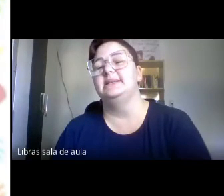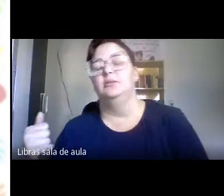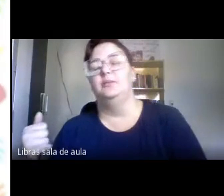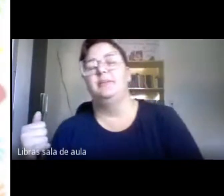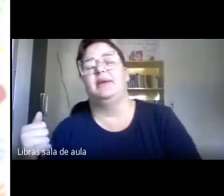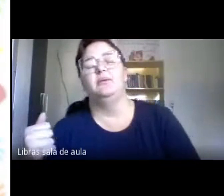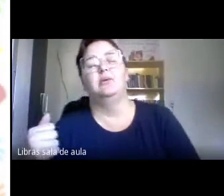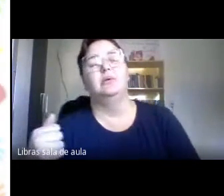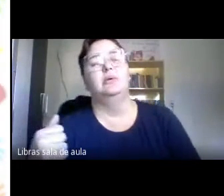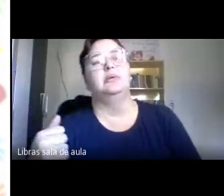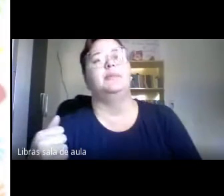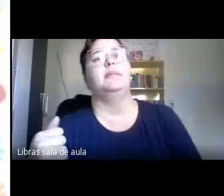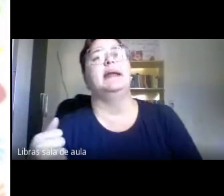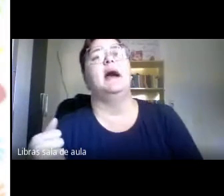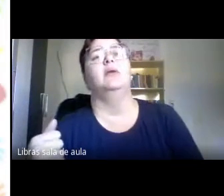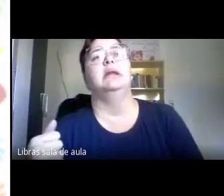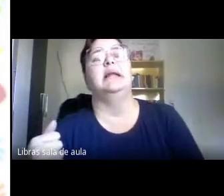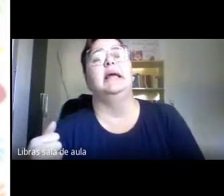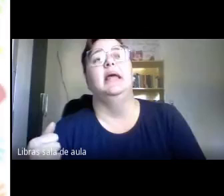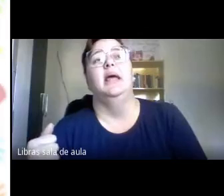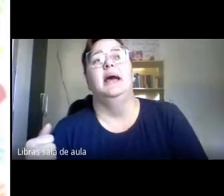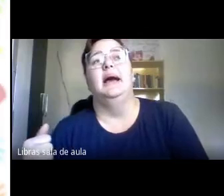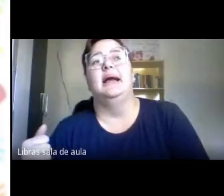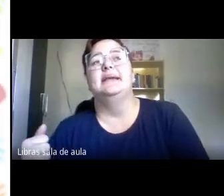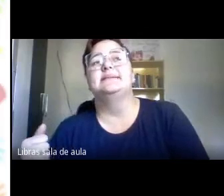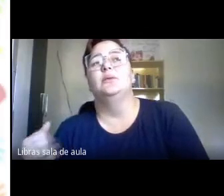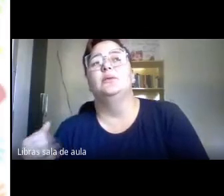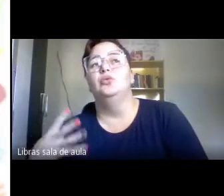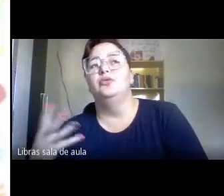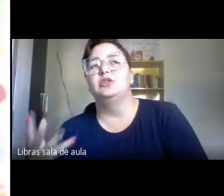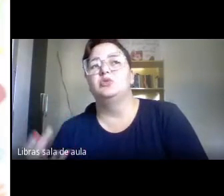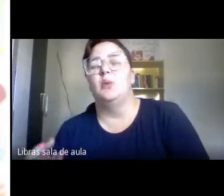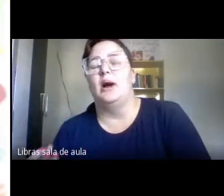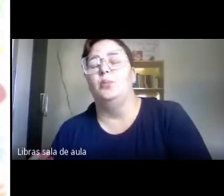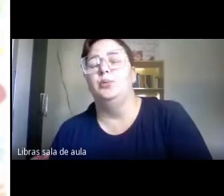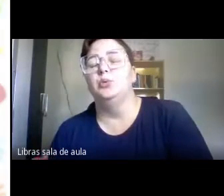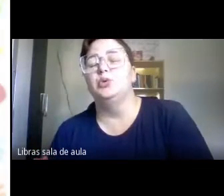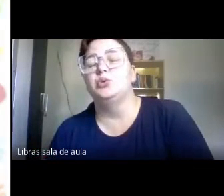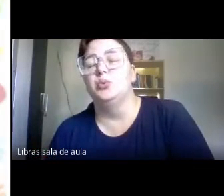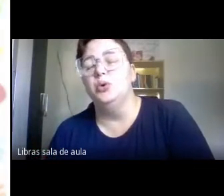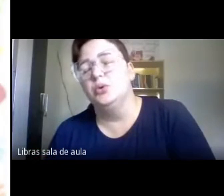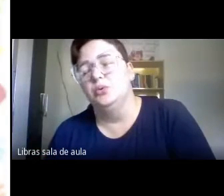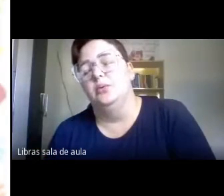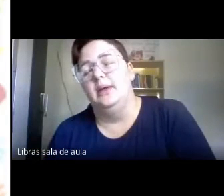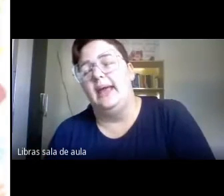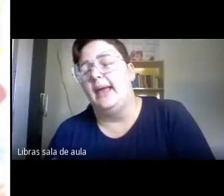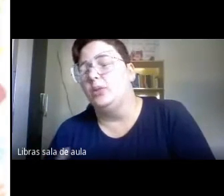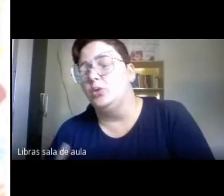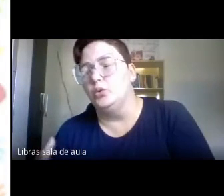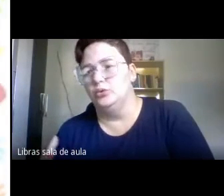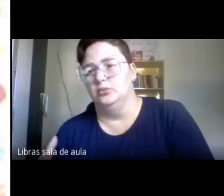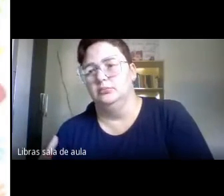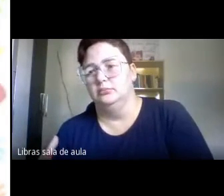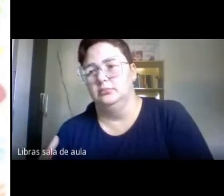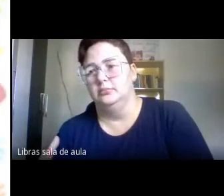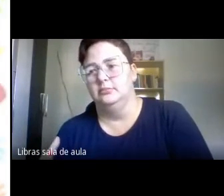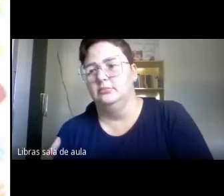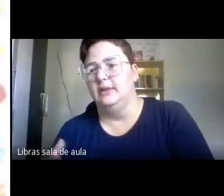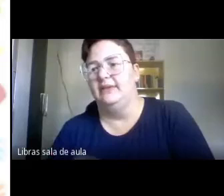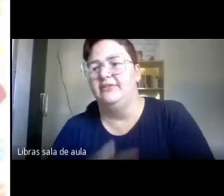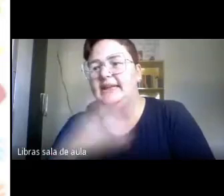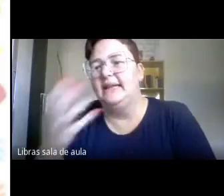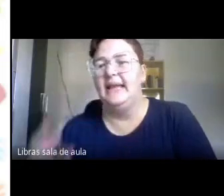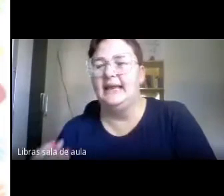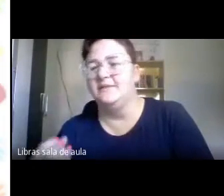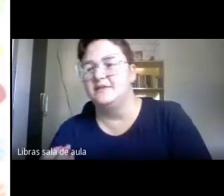na primeira aula, né? A questão do visual para o surdo é tudo.